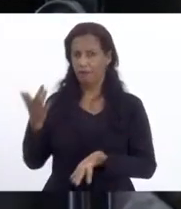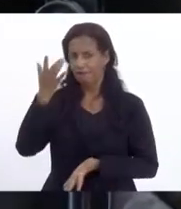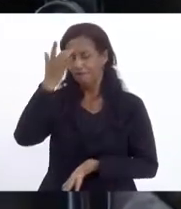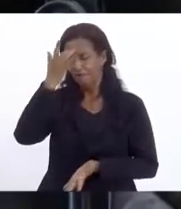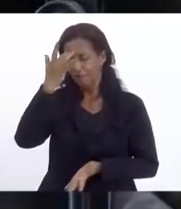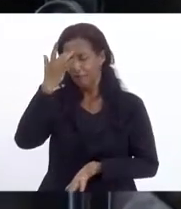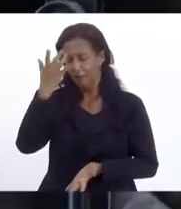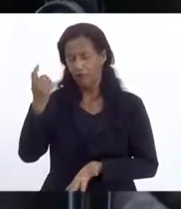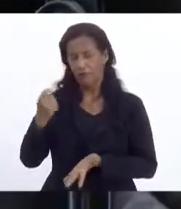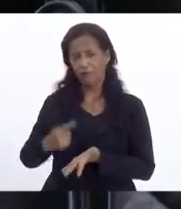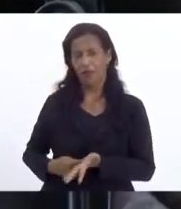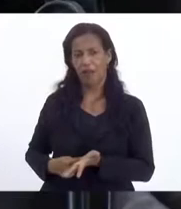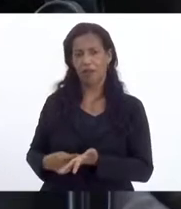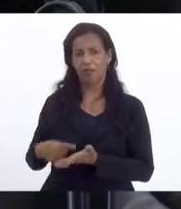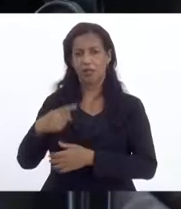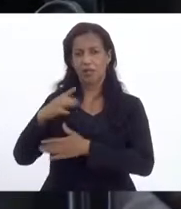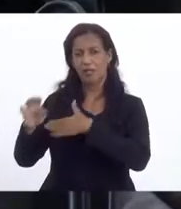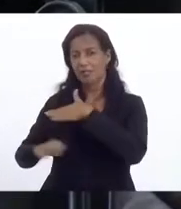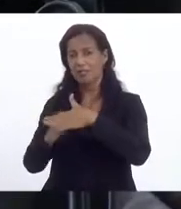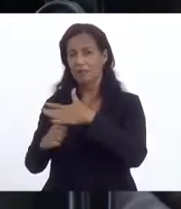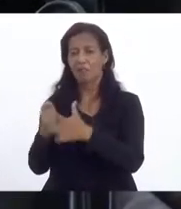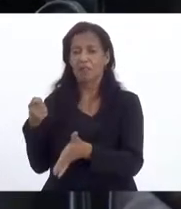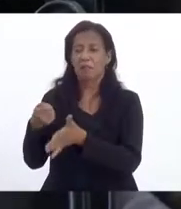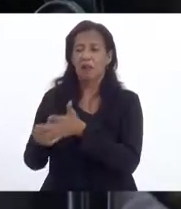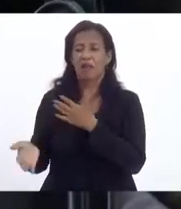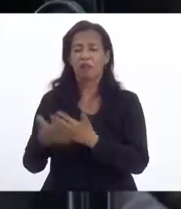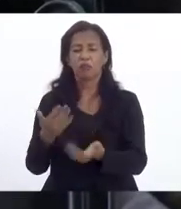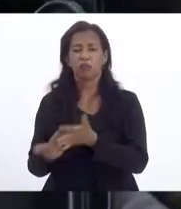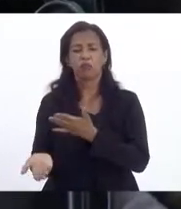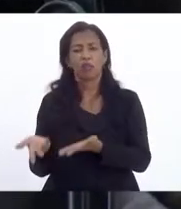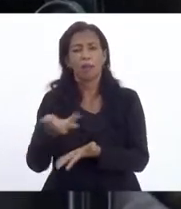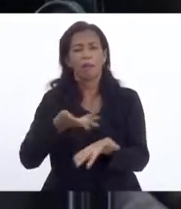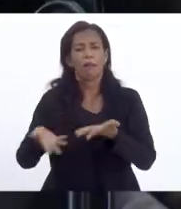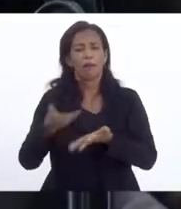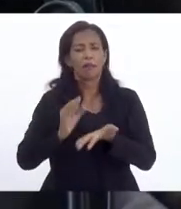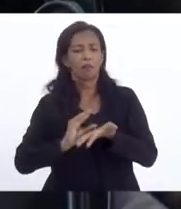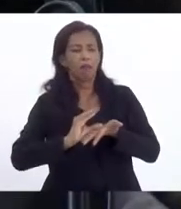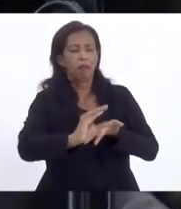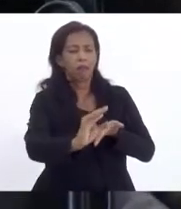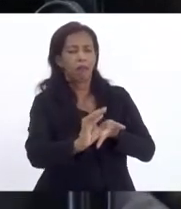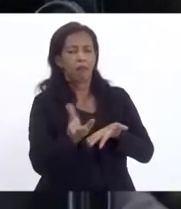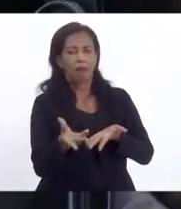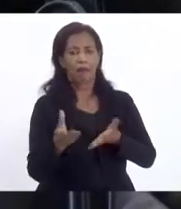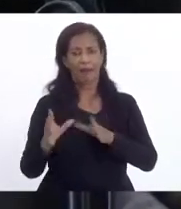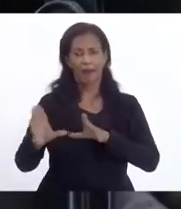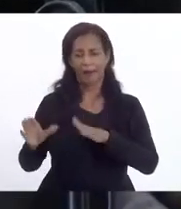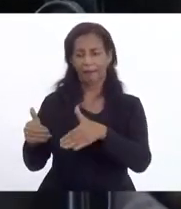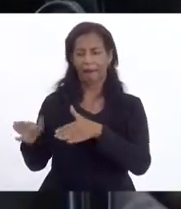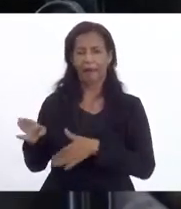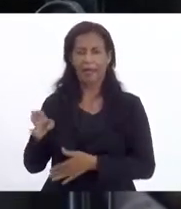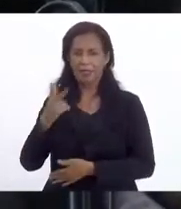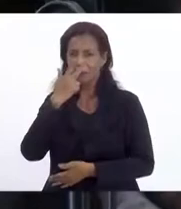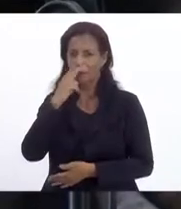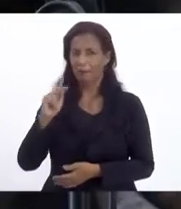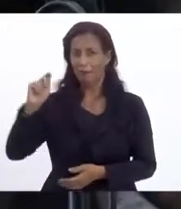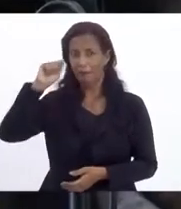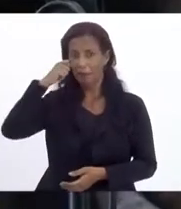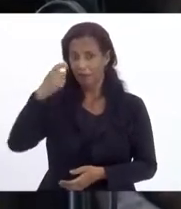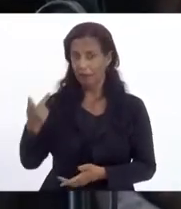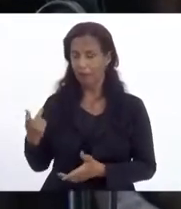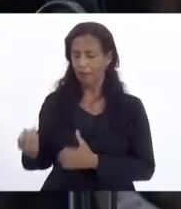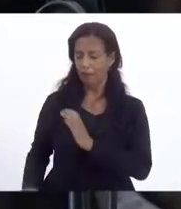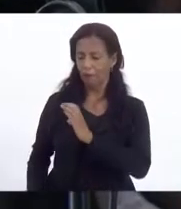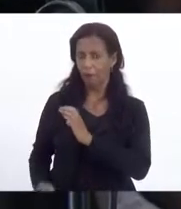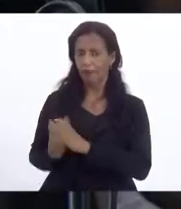de petróleo, na verdade, pagavam o que queriam de participações especiais, era uma caixa preta, foi criada uma CPI.